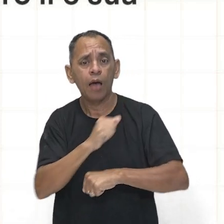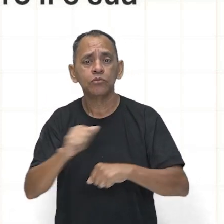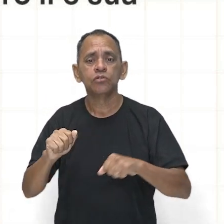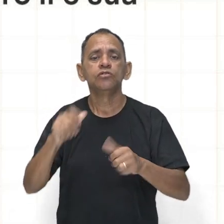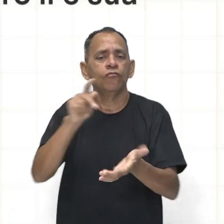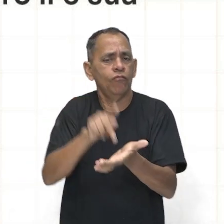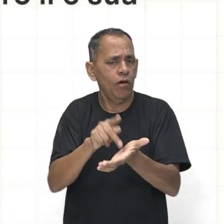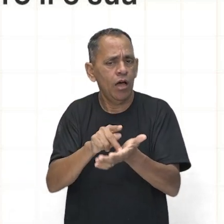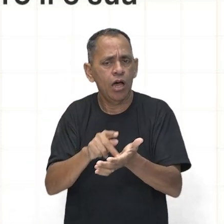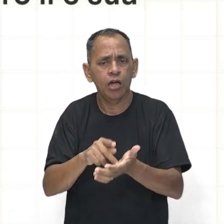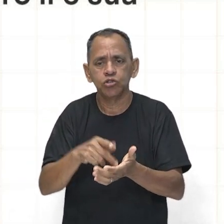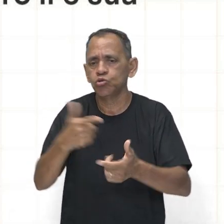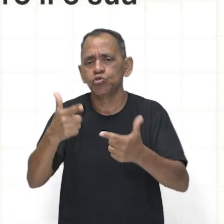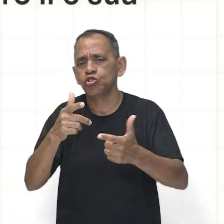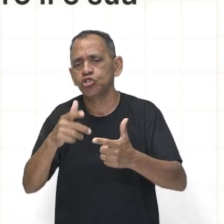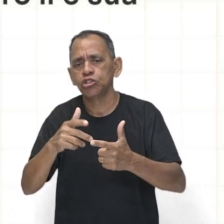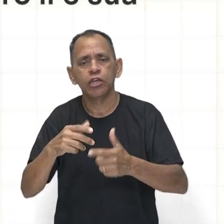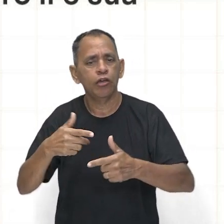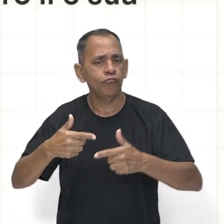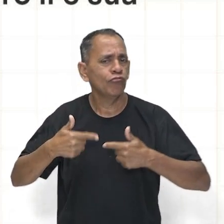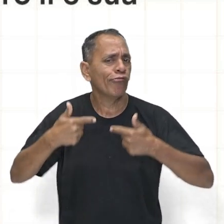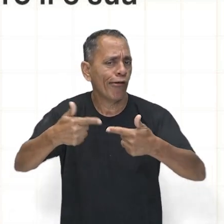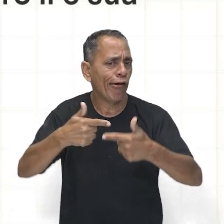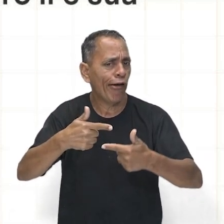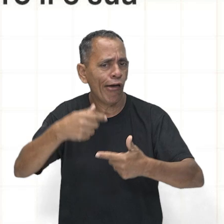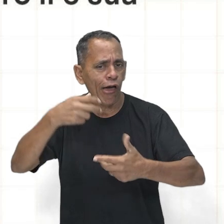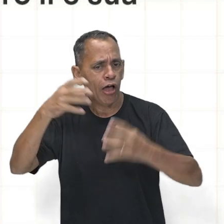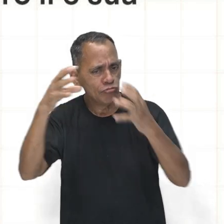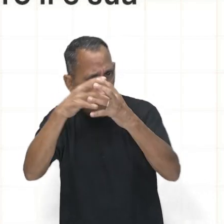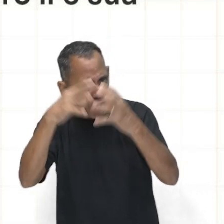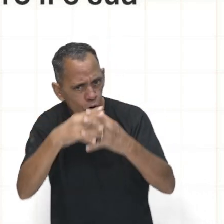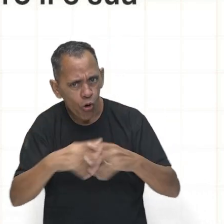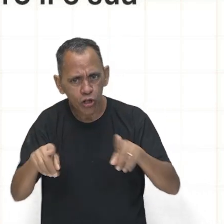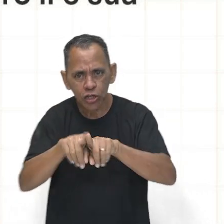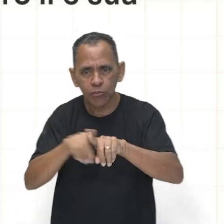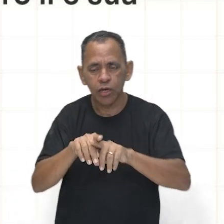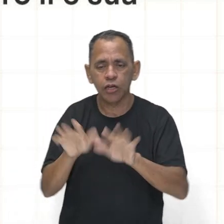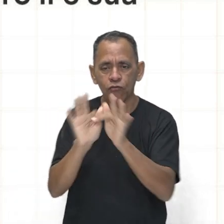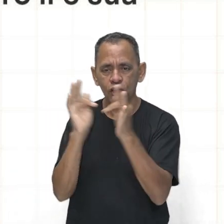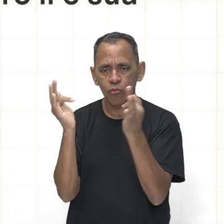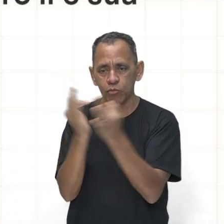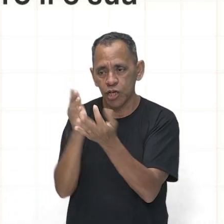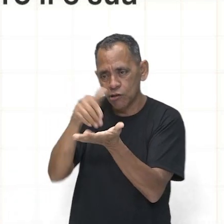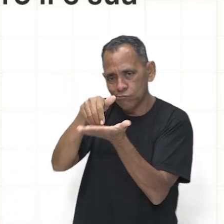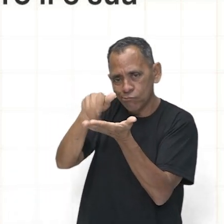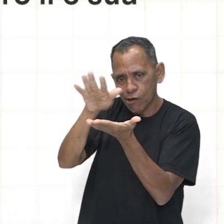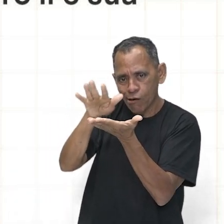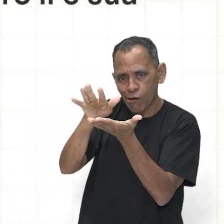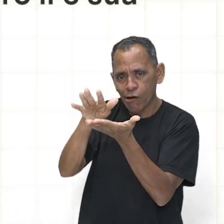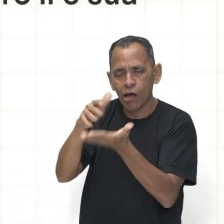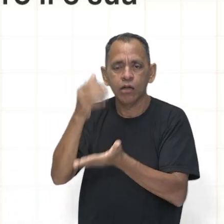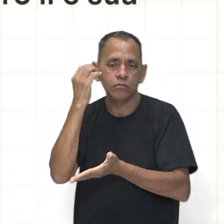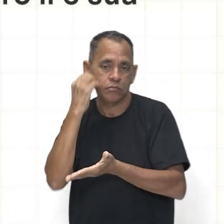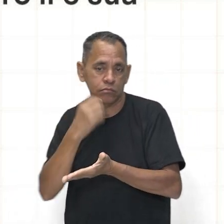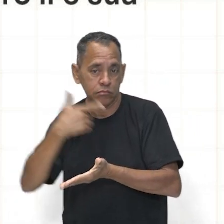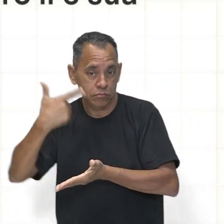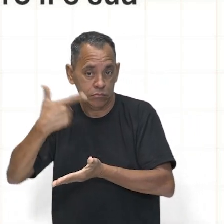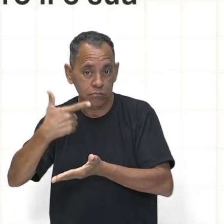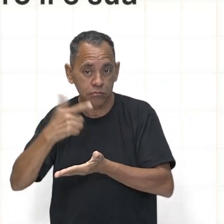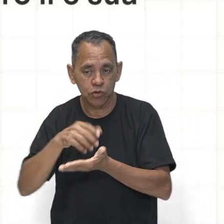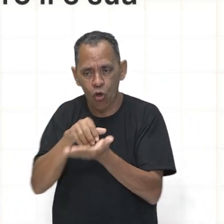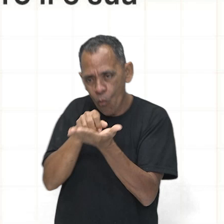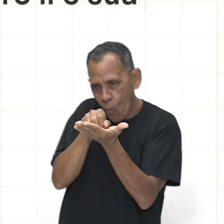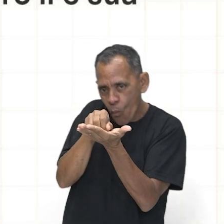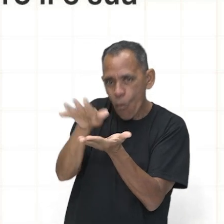foi rápido e relativamente sem sangue, com Dom Pedro II e sua família sendo exilados para a